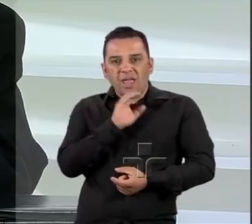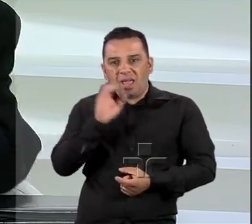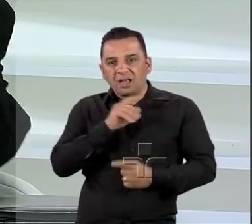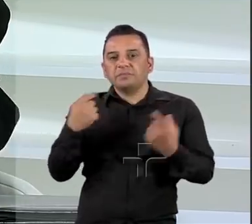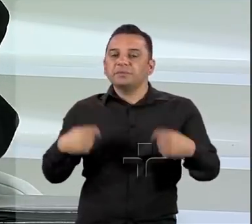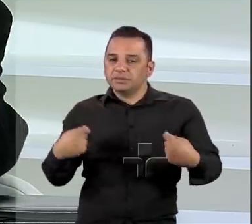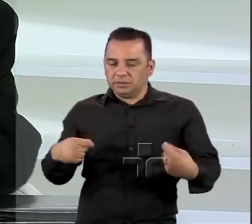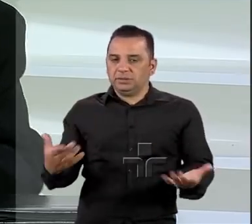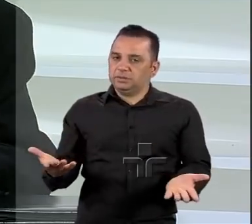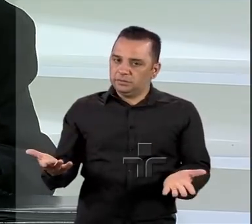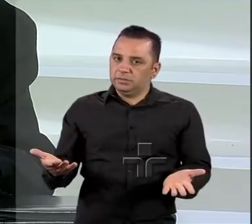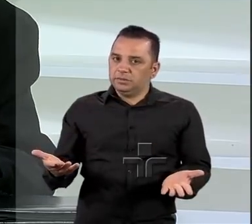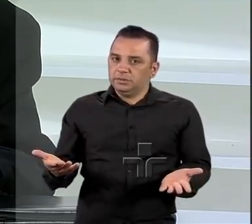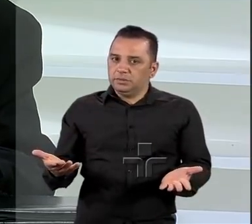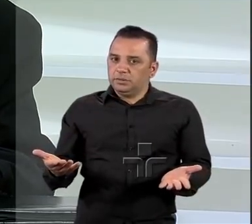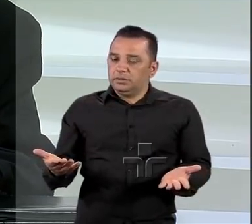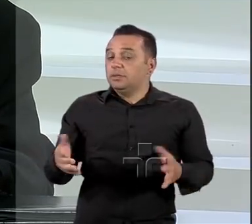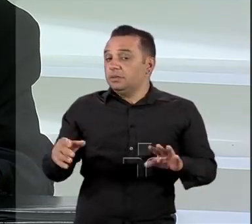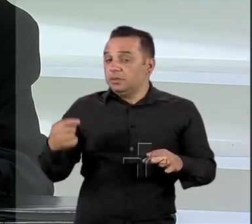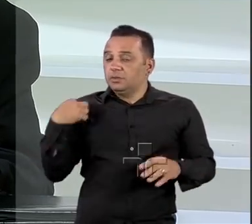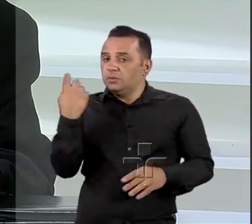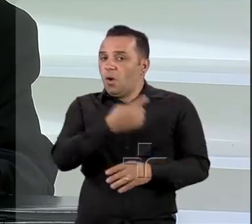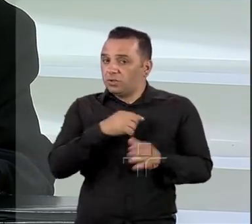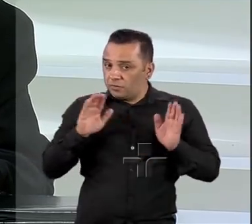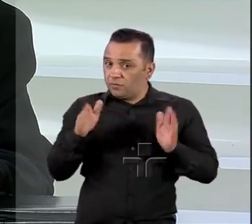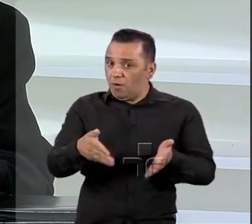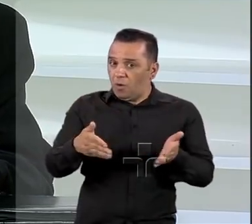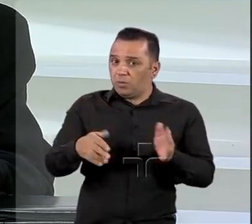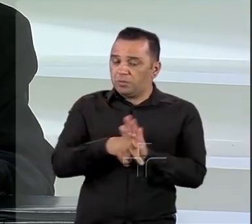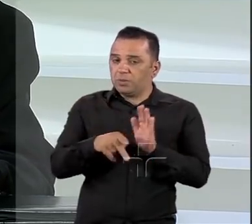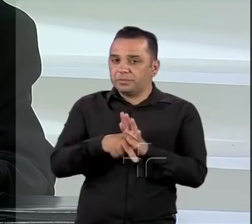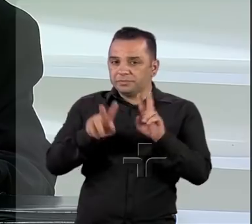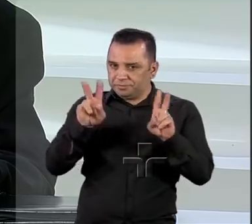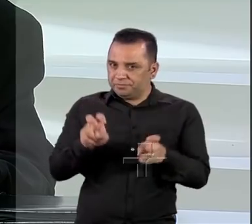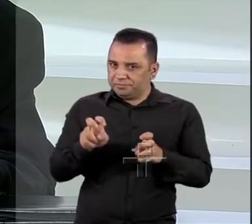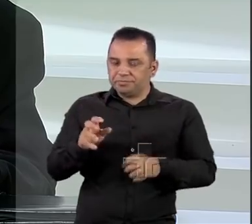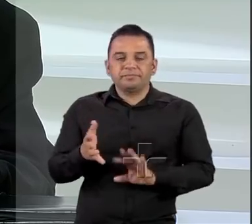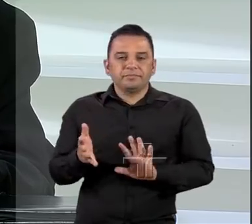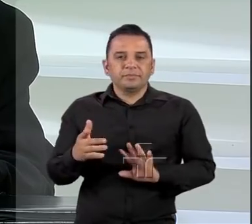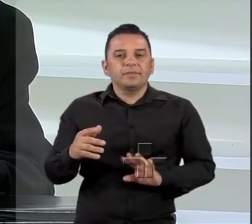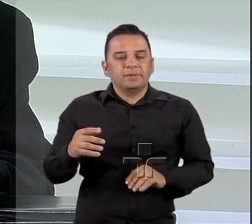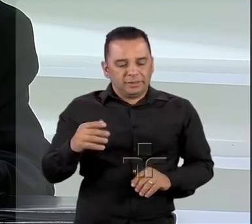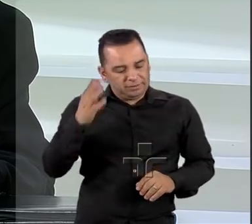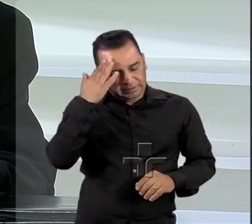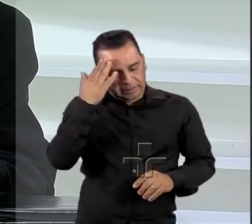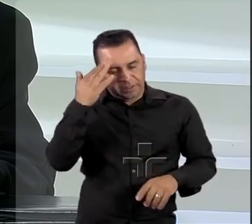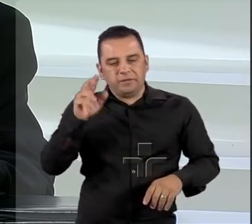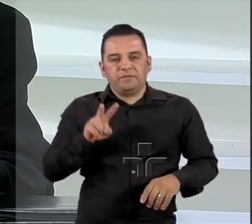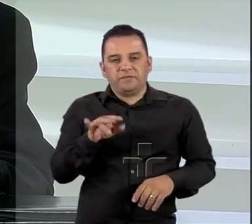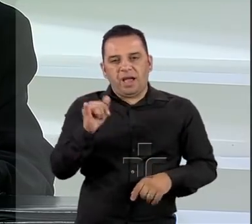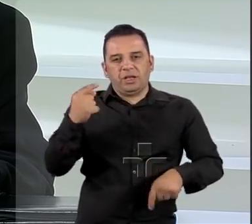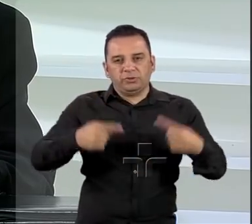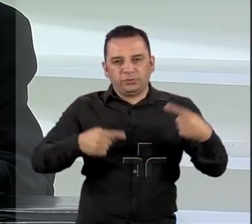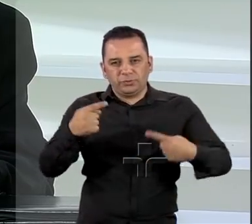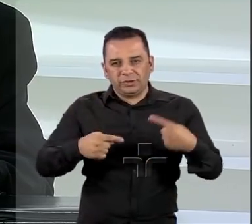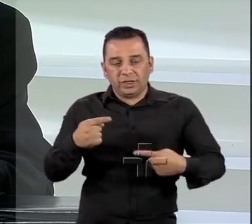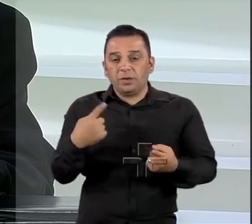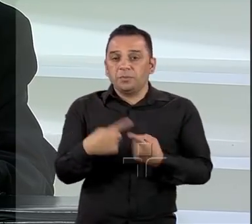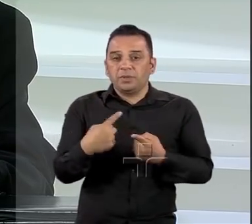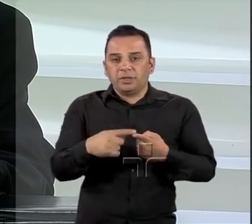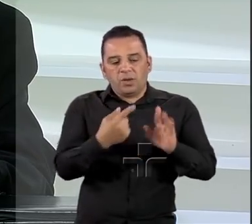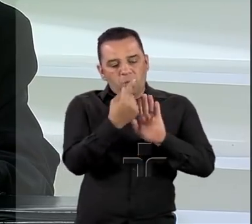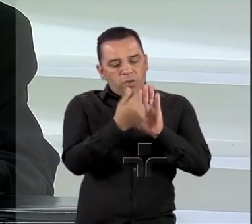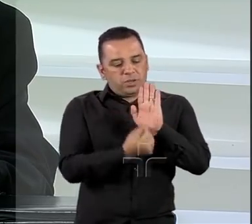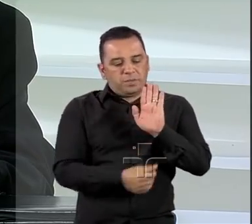claro, como já foi dito, isso aqui vai gerar muita discussão, que são a falta de